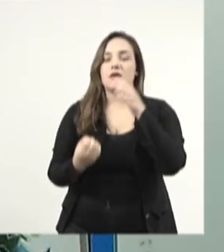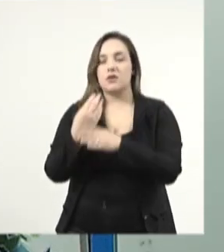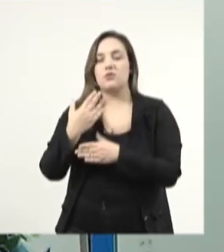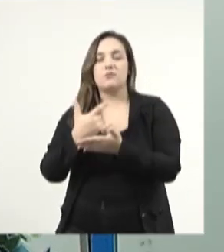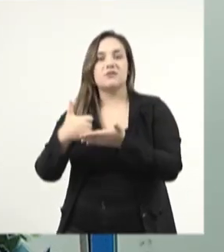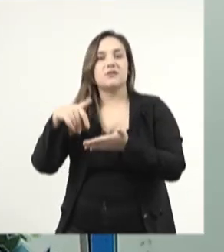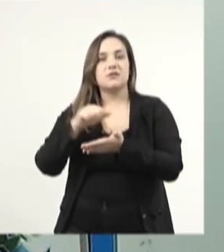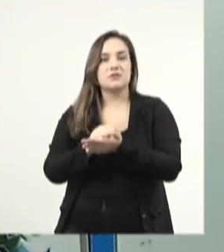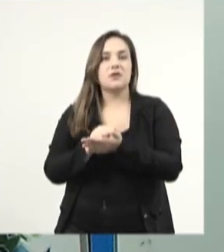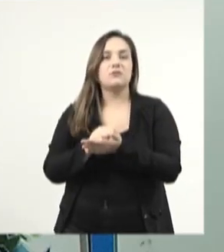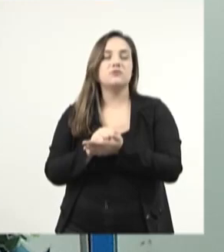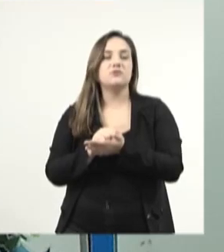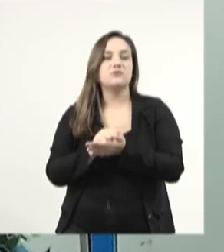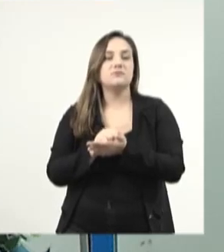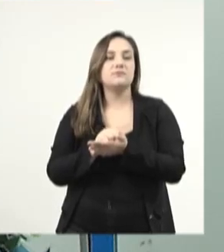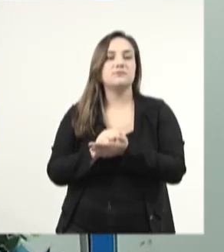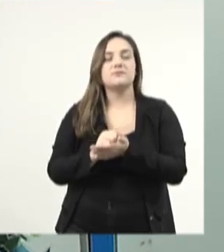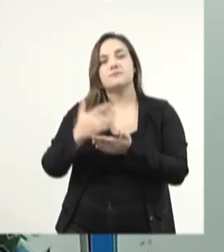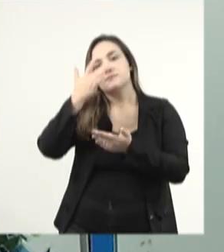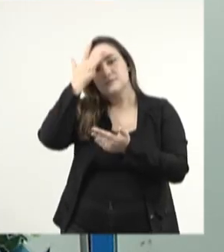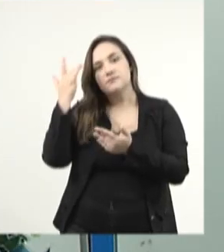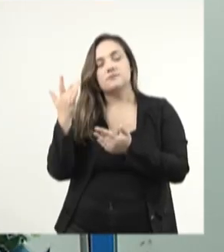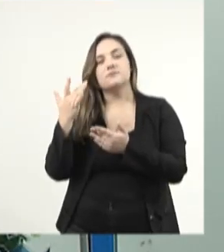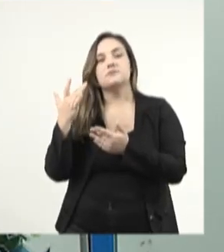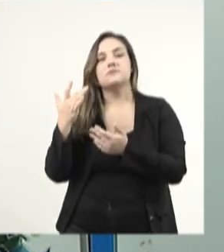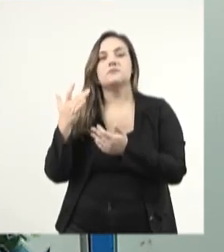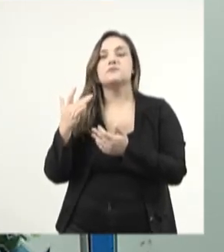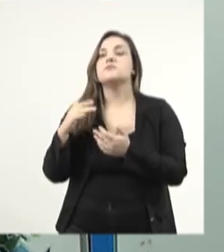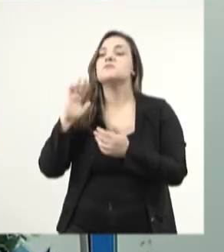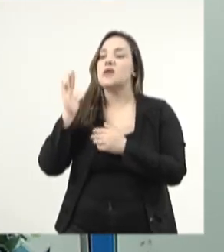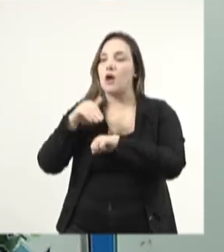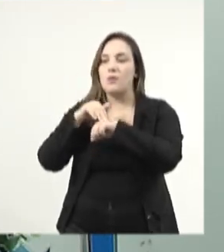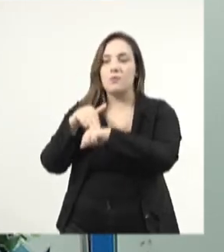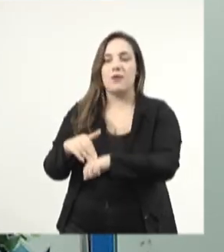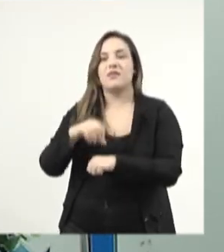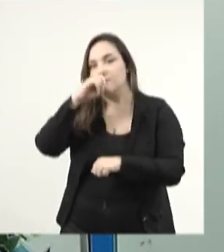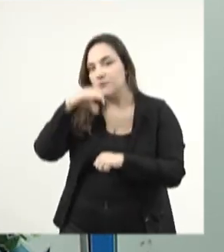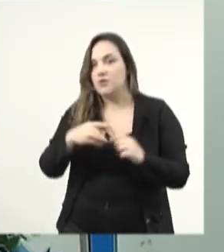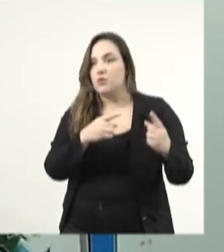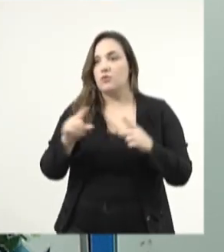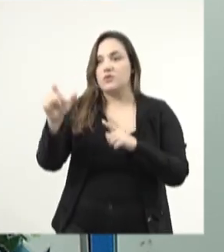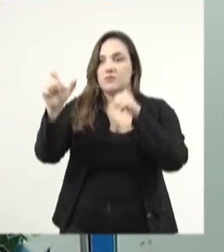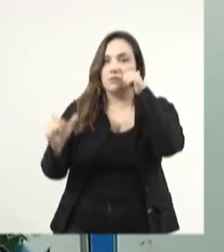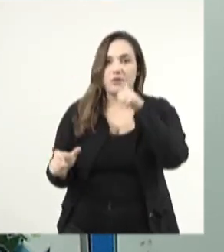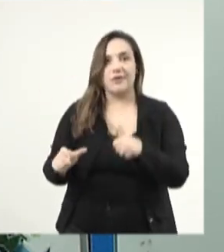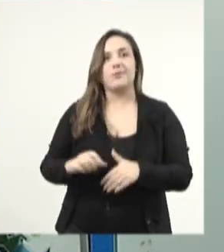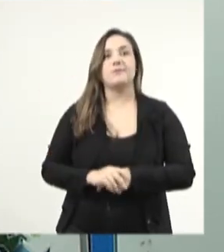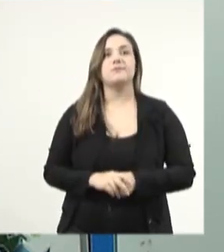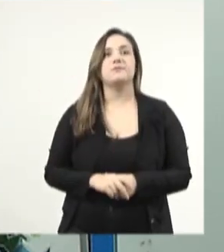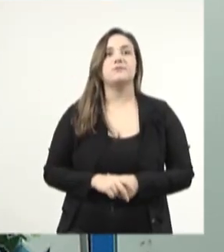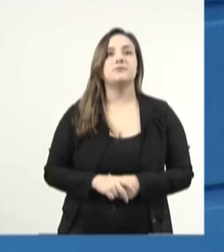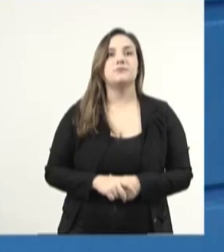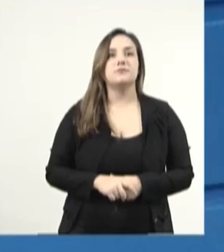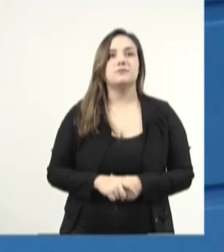um cadastro estadual de pessoas condenadas por violência doméstica contra a mulher.